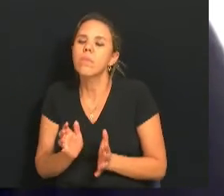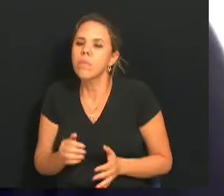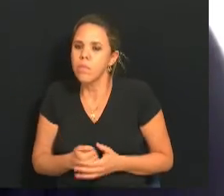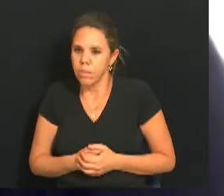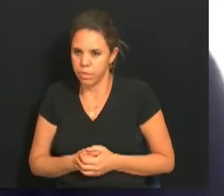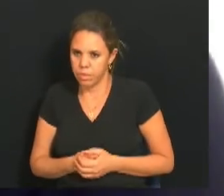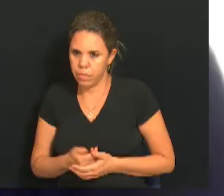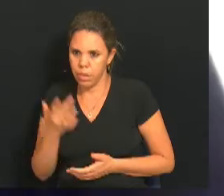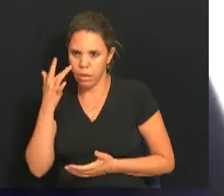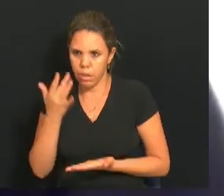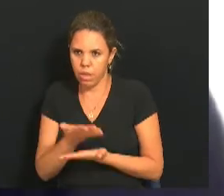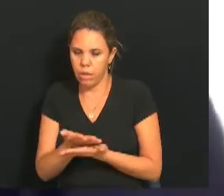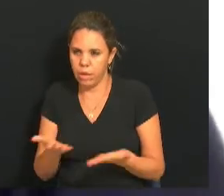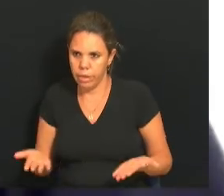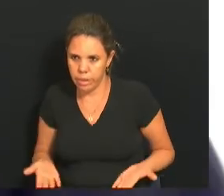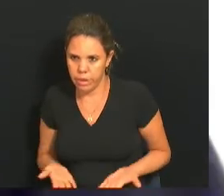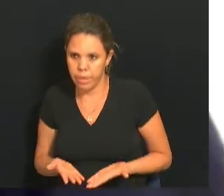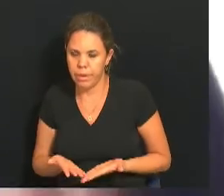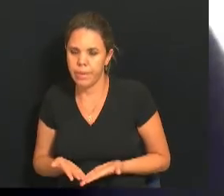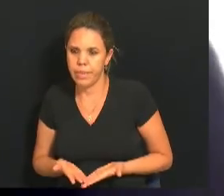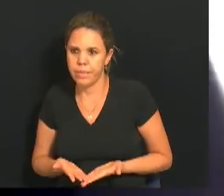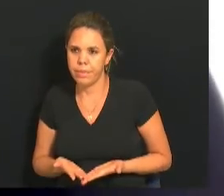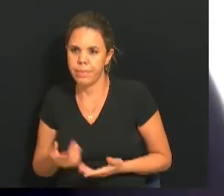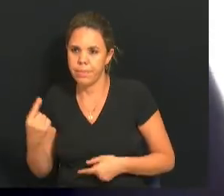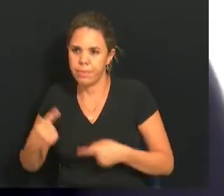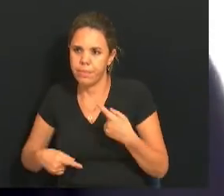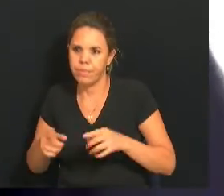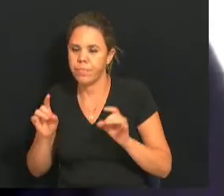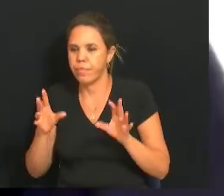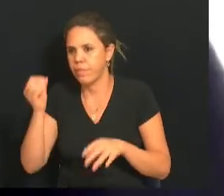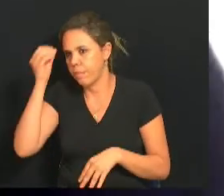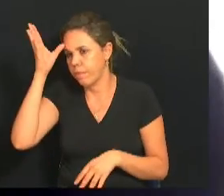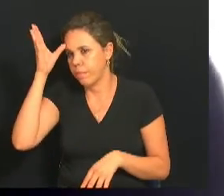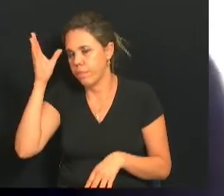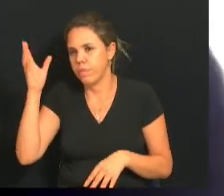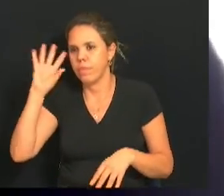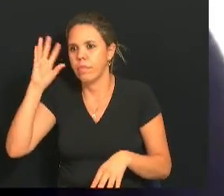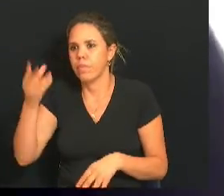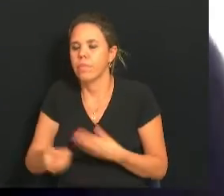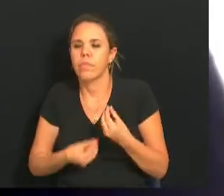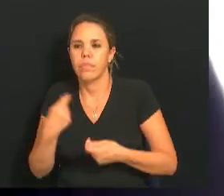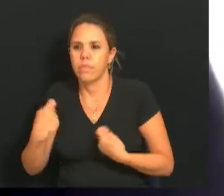que vocês fizeram um debate rico aqui para a gente poder entender